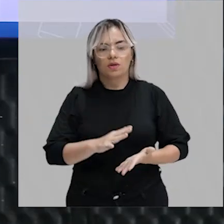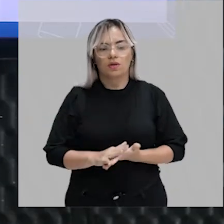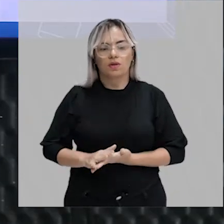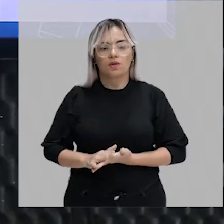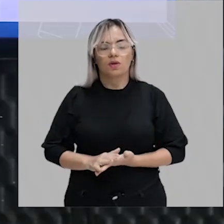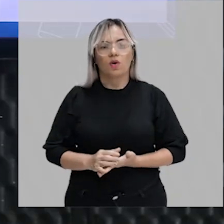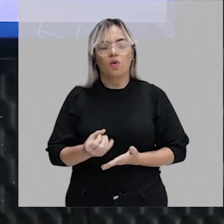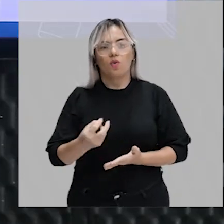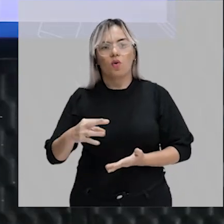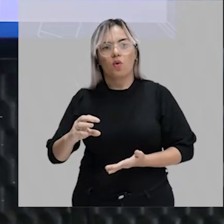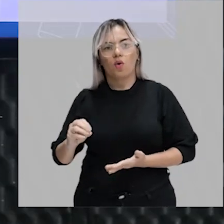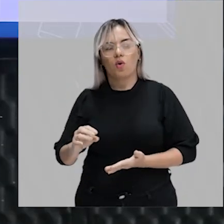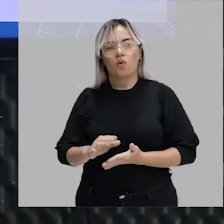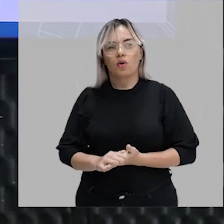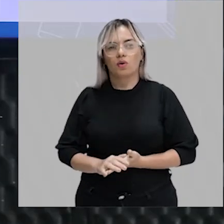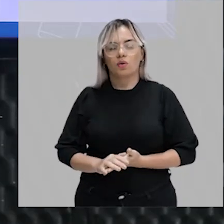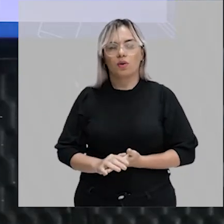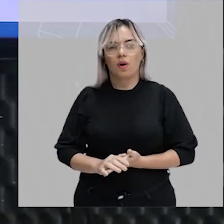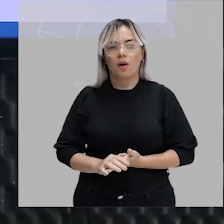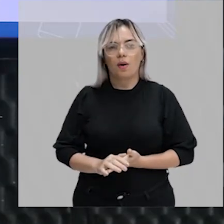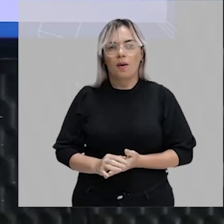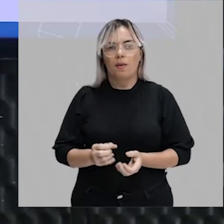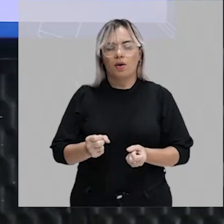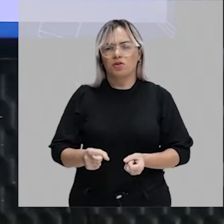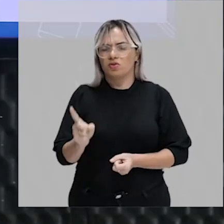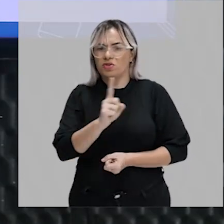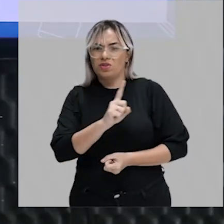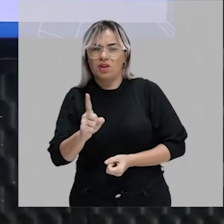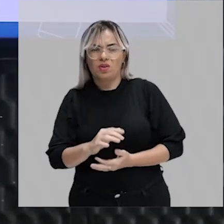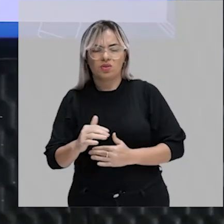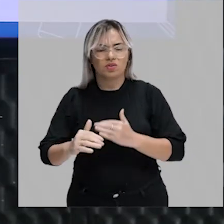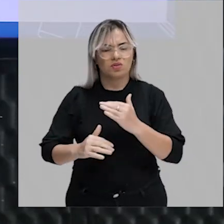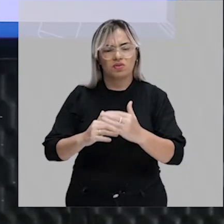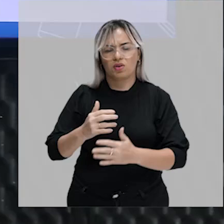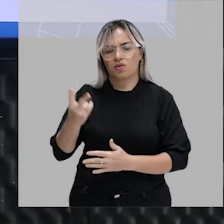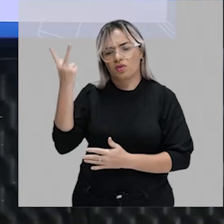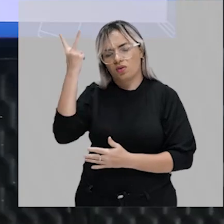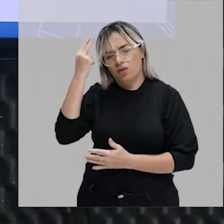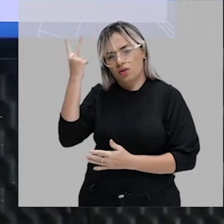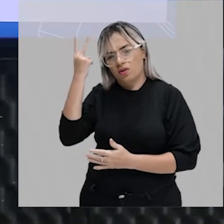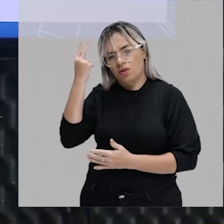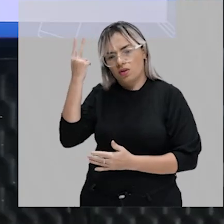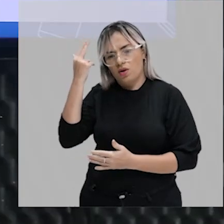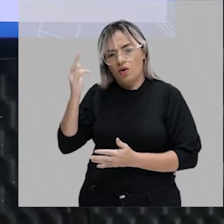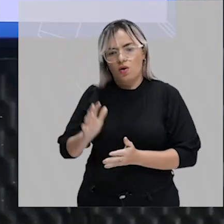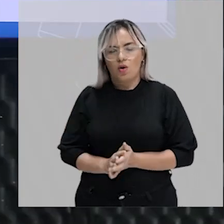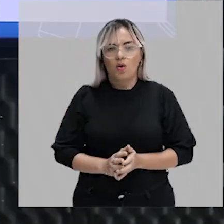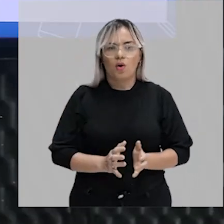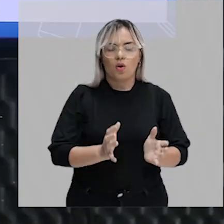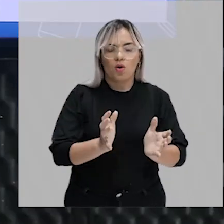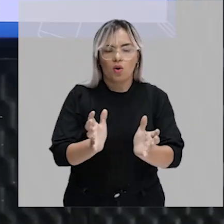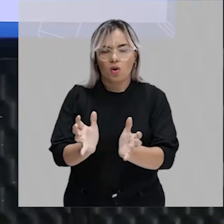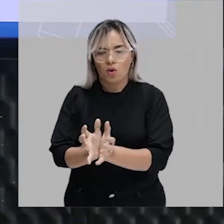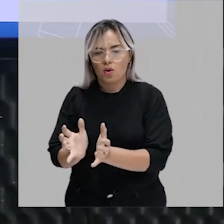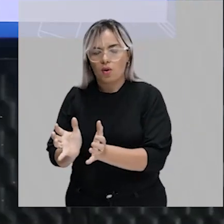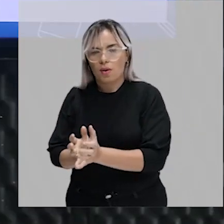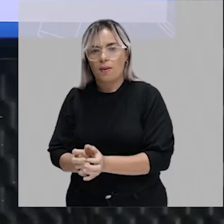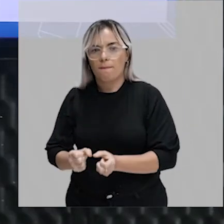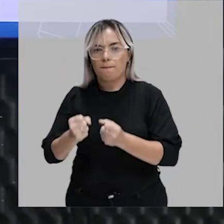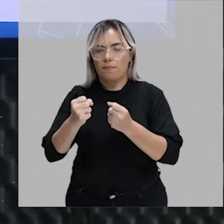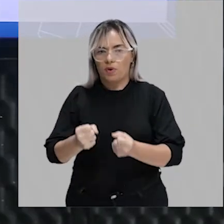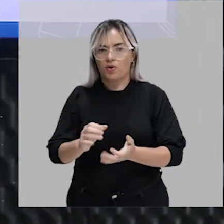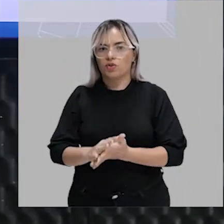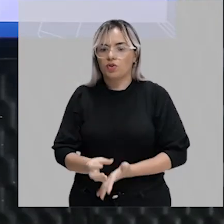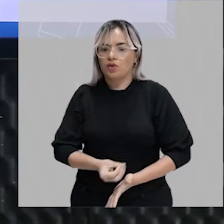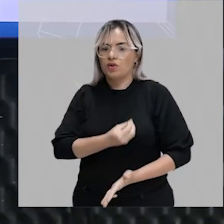zigotos híbridos podem não se desenvolver normalmente, ou a prole híbrida pode sobreviver com mais